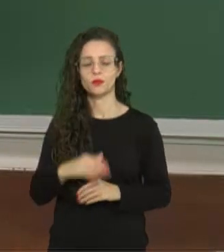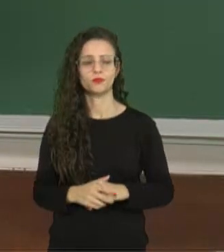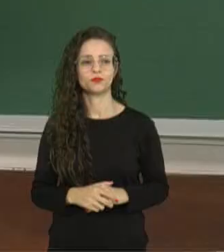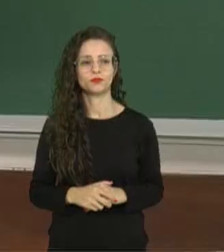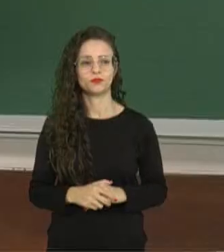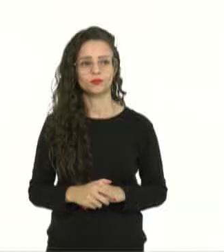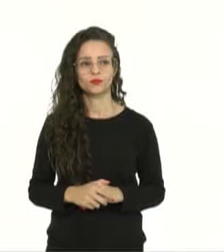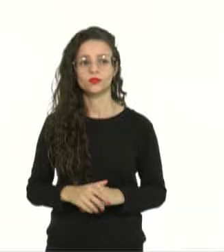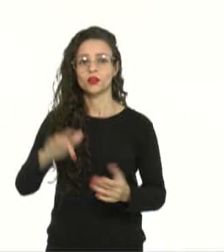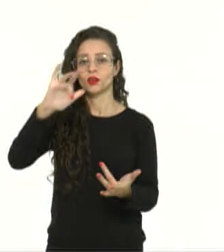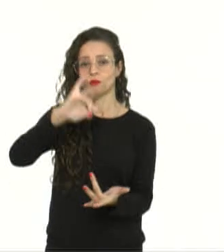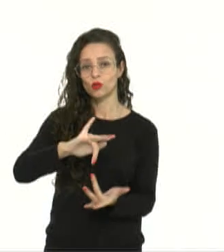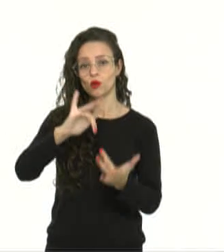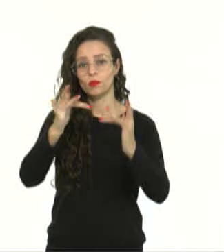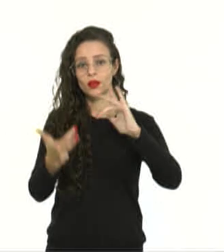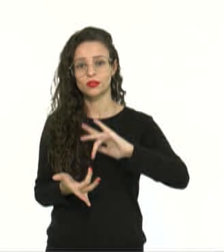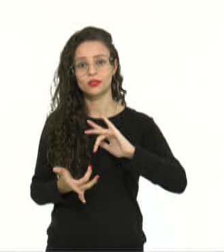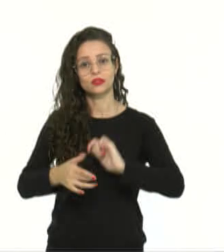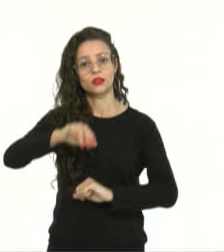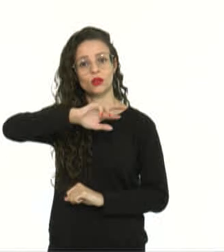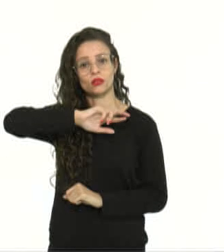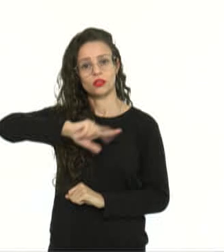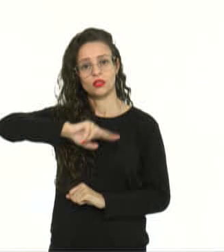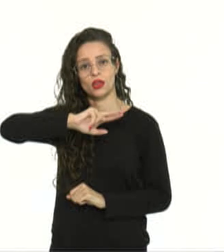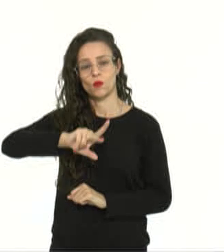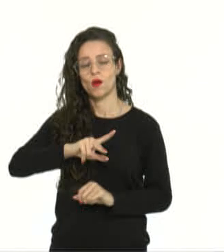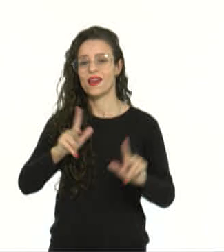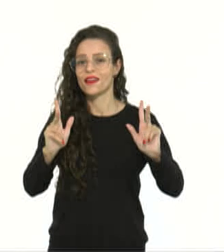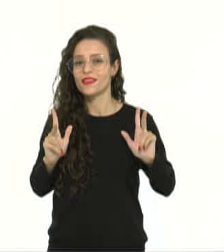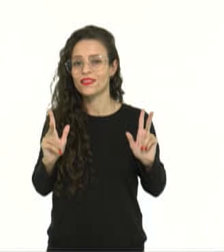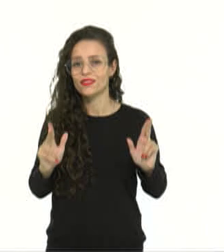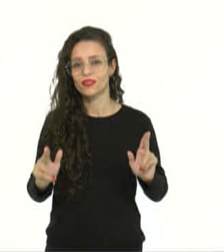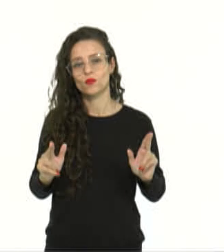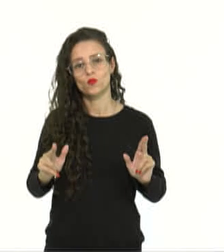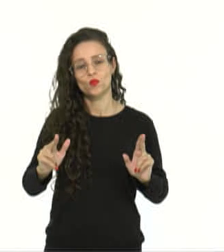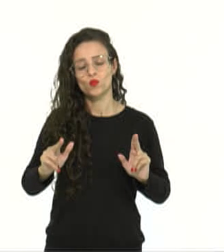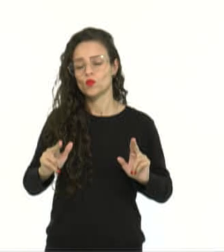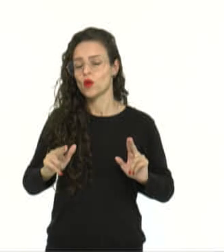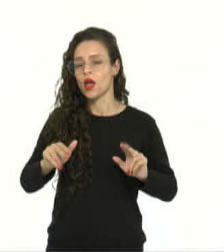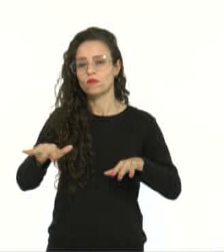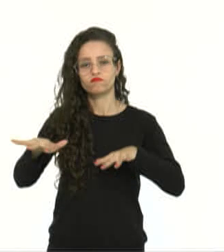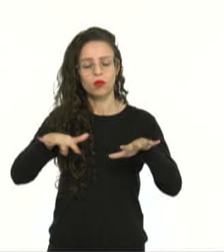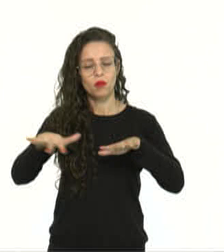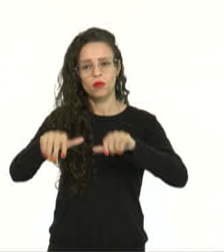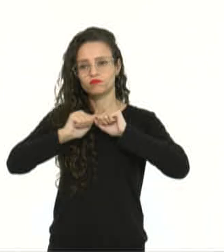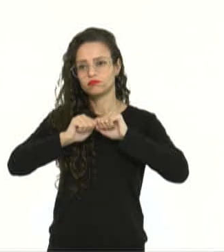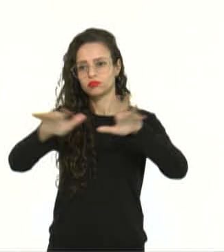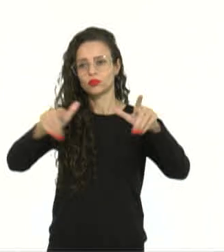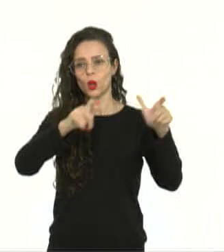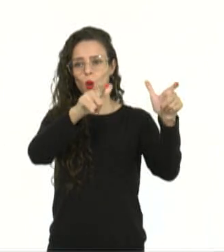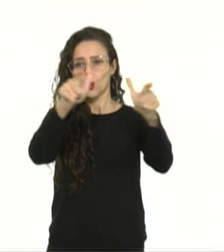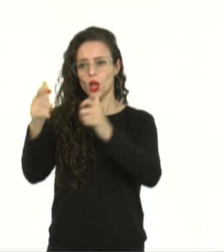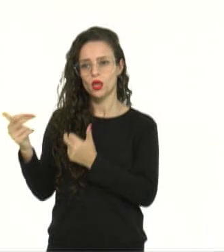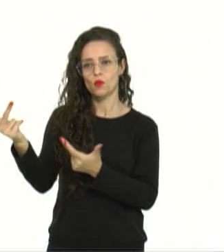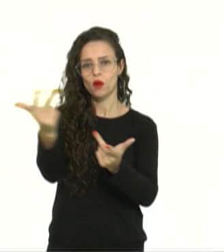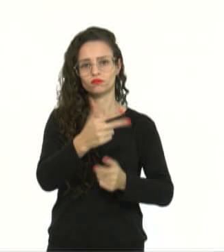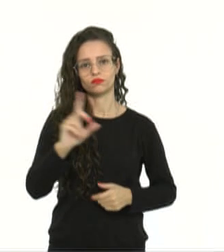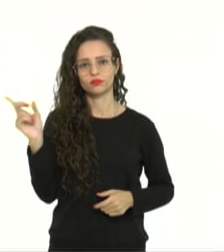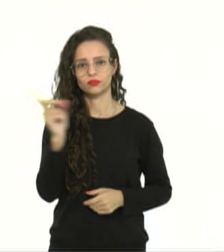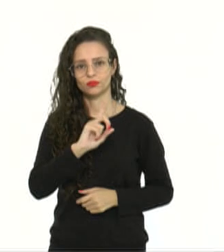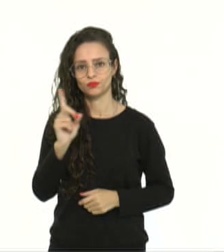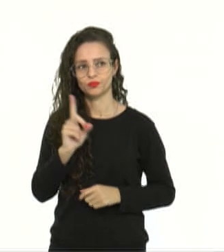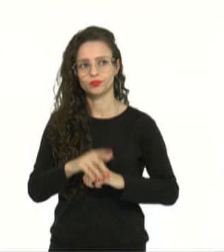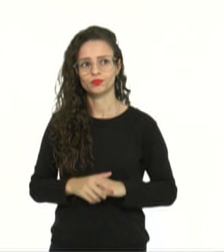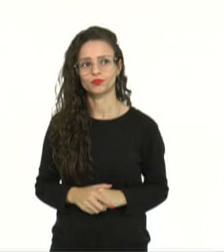Olha lá, a globalização não se realiza da mesma forma, na mesma intensidade, nos mesmos lugares.